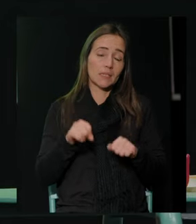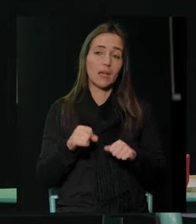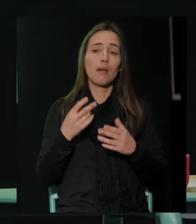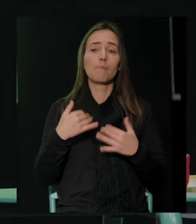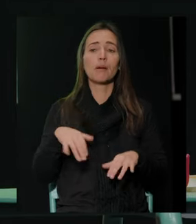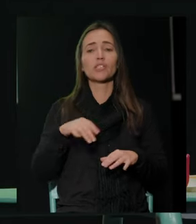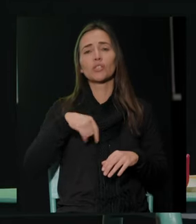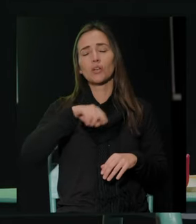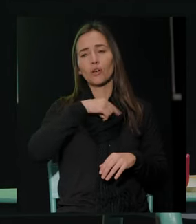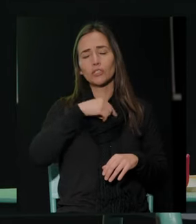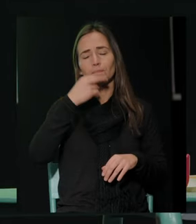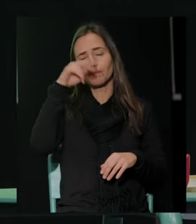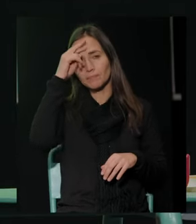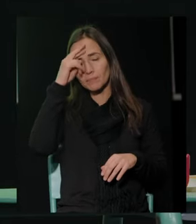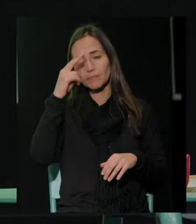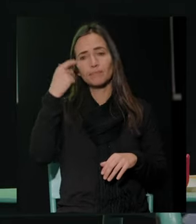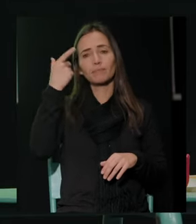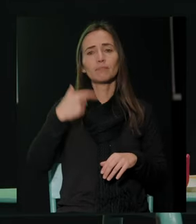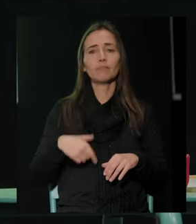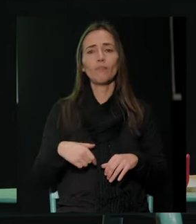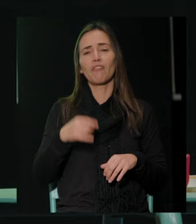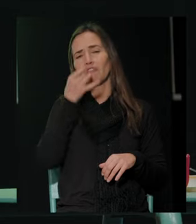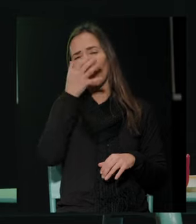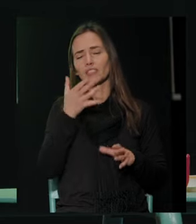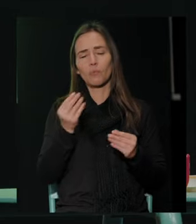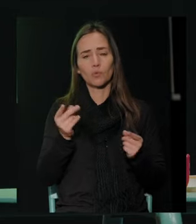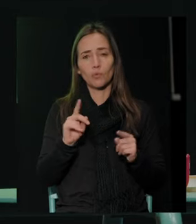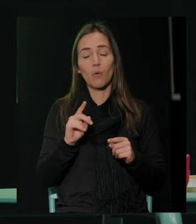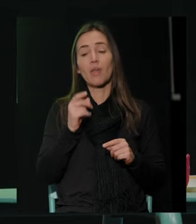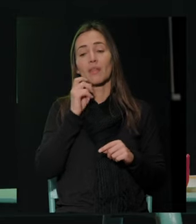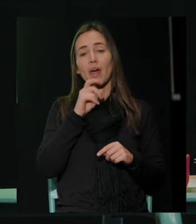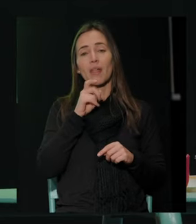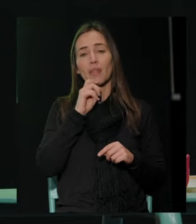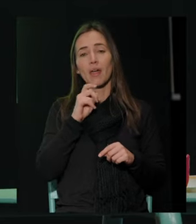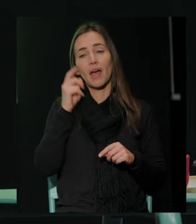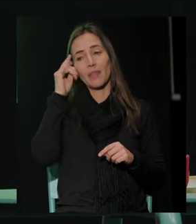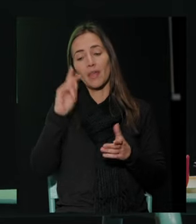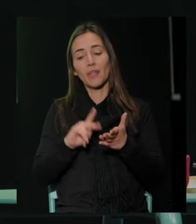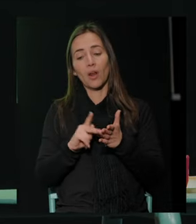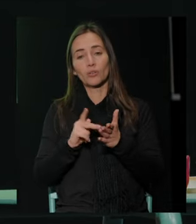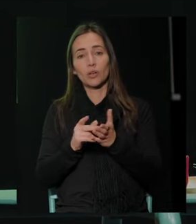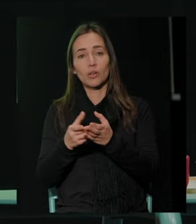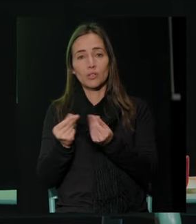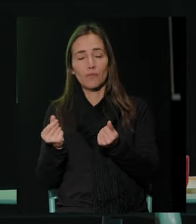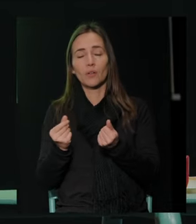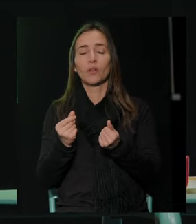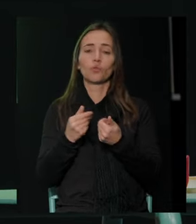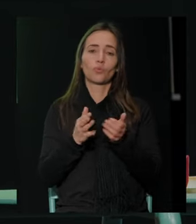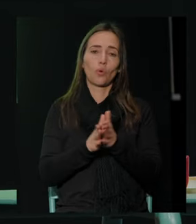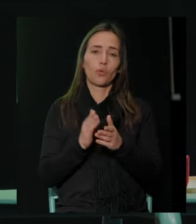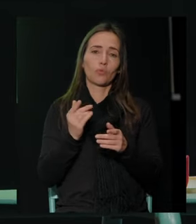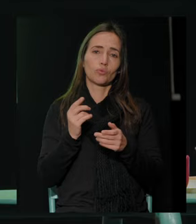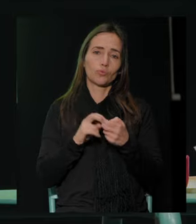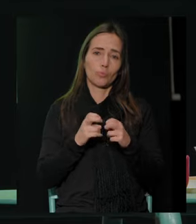nossa espécie não é tão frágil quanto isso, que se calhar há sempre uma solução tecnológica que dá solução a tudo aquilo que seja